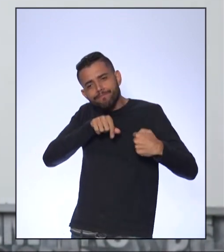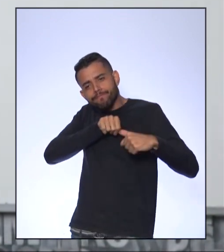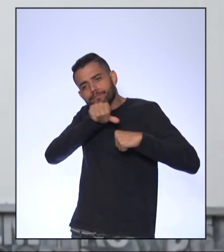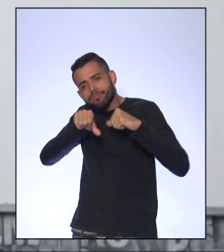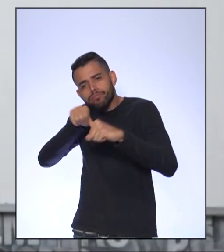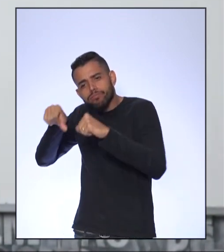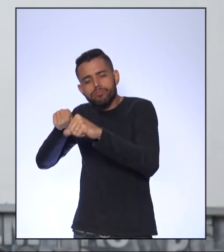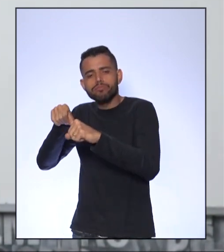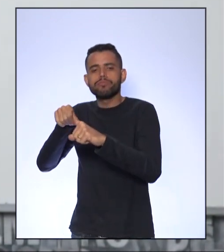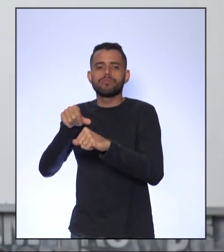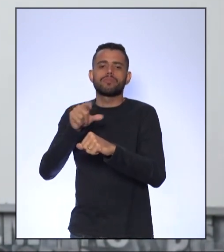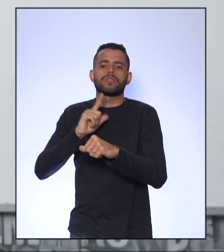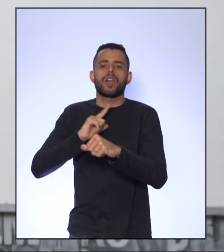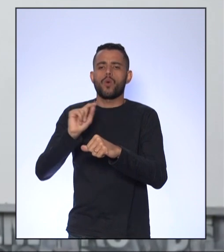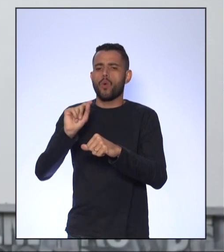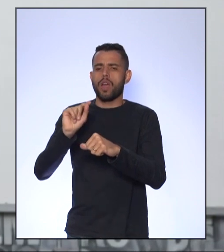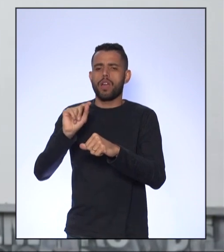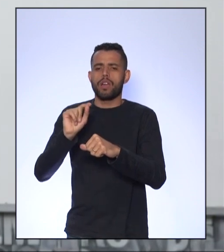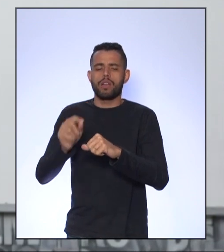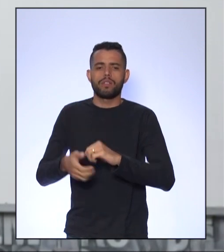uma